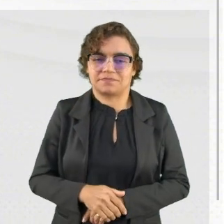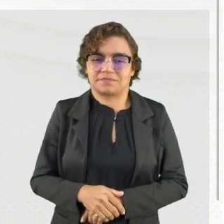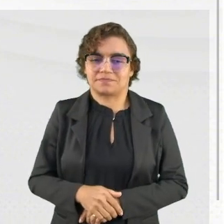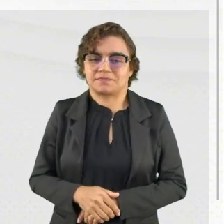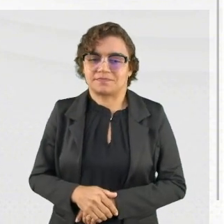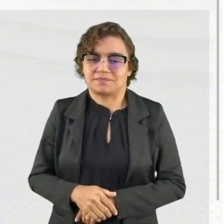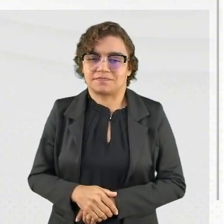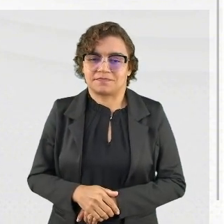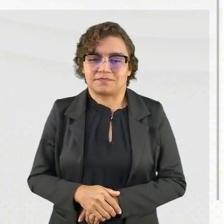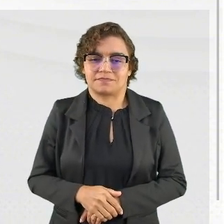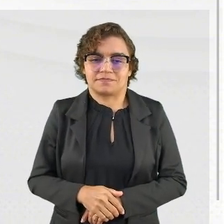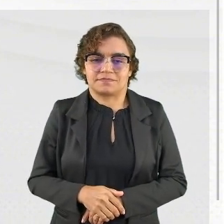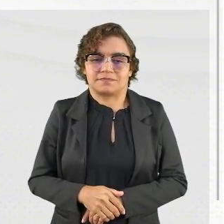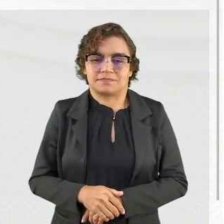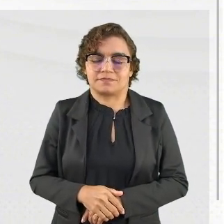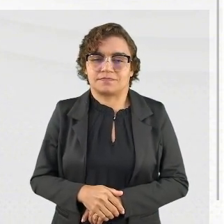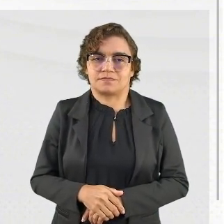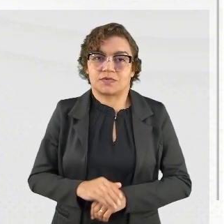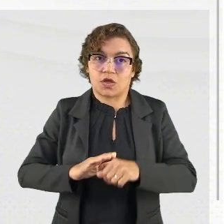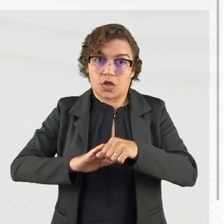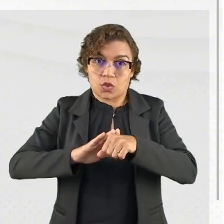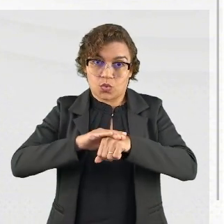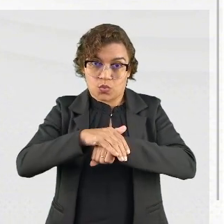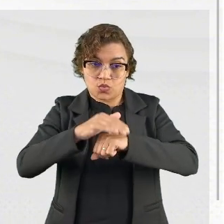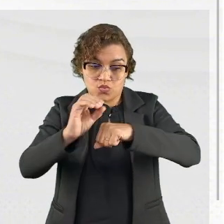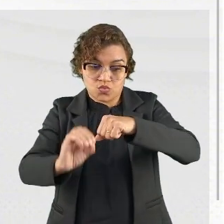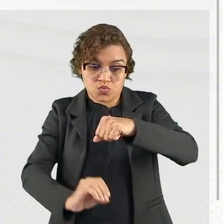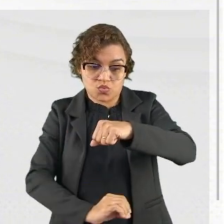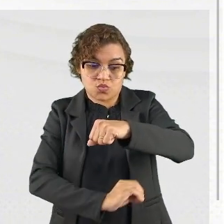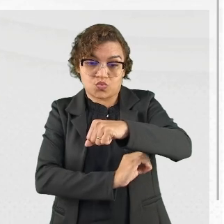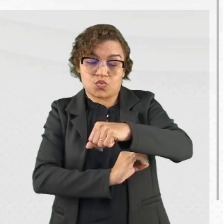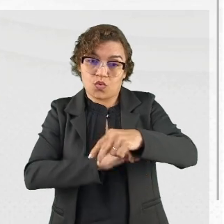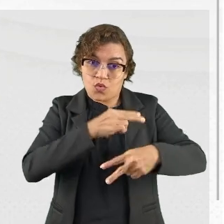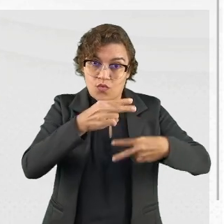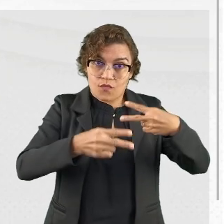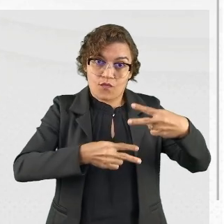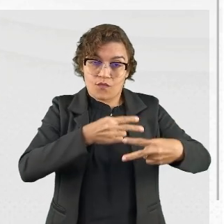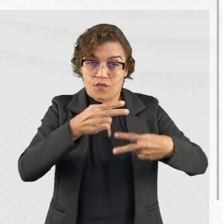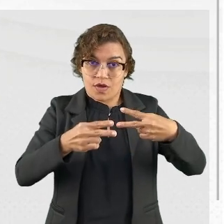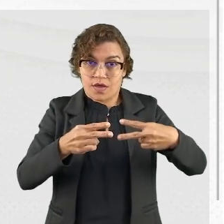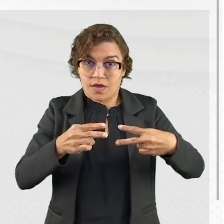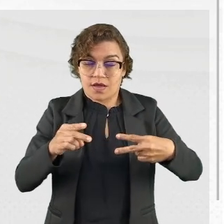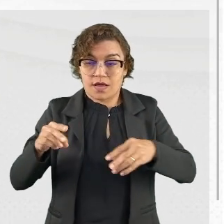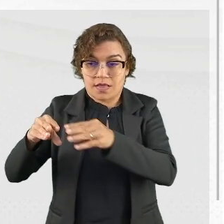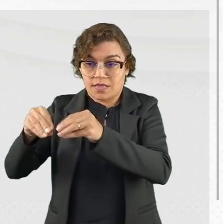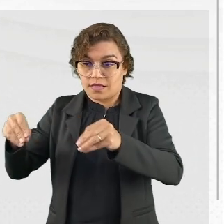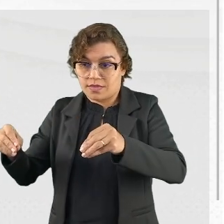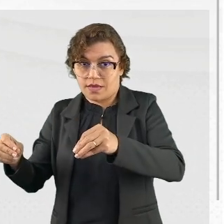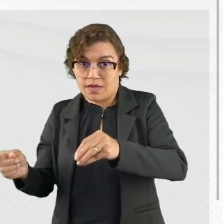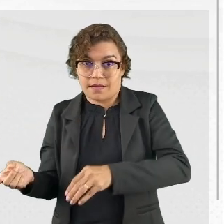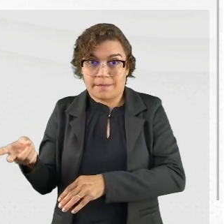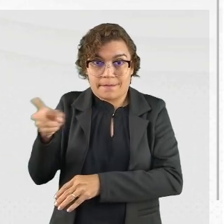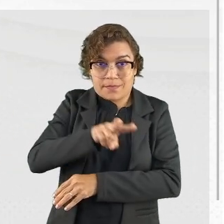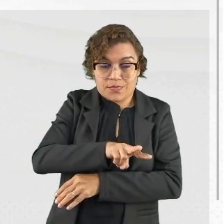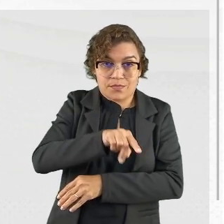minguante. Durante a noite, o vento sopra da terra para o